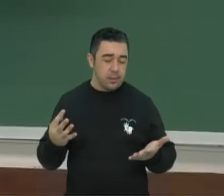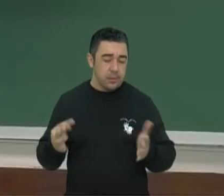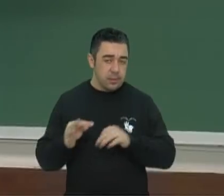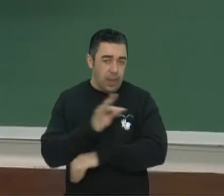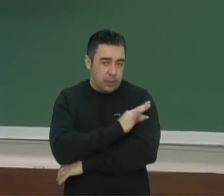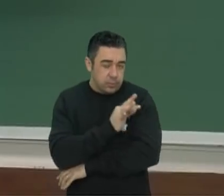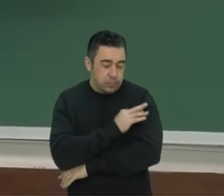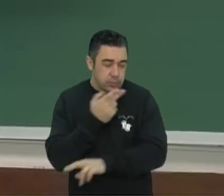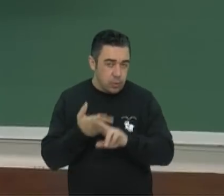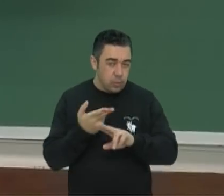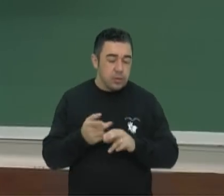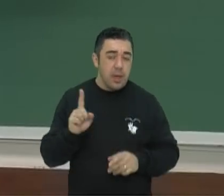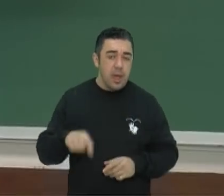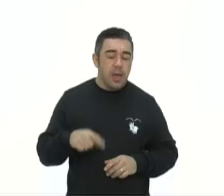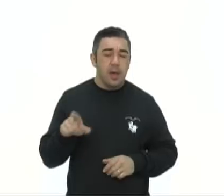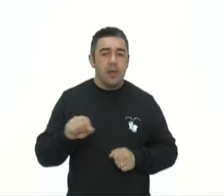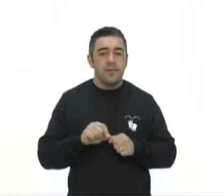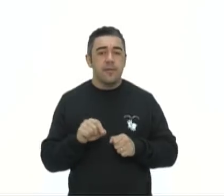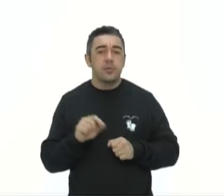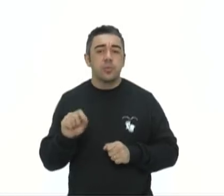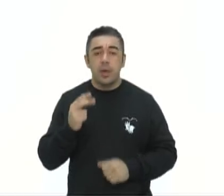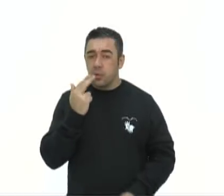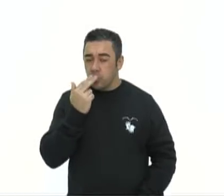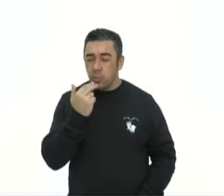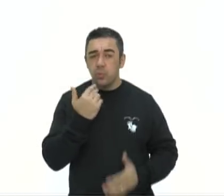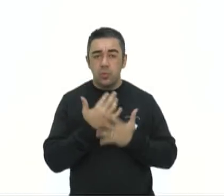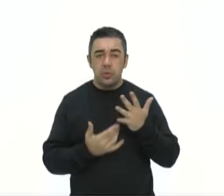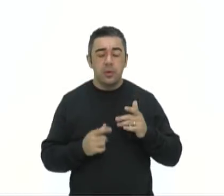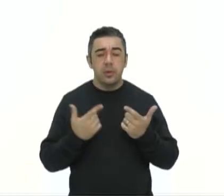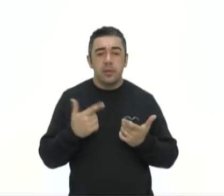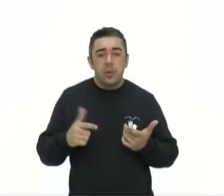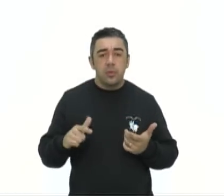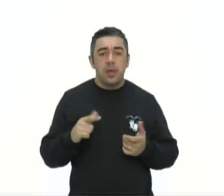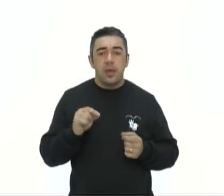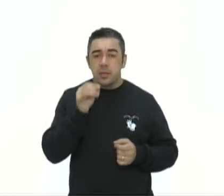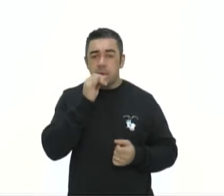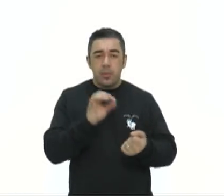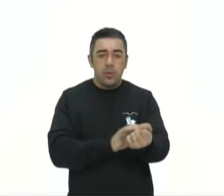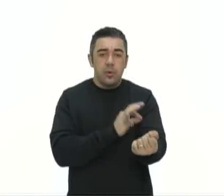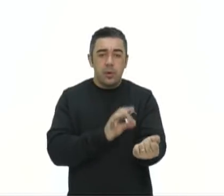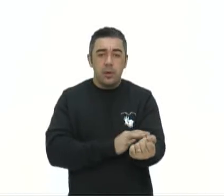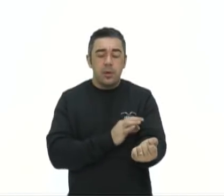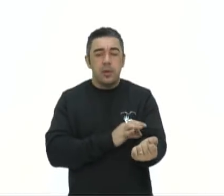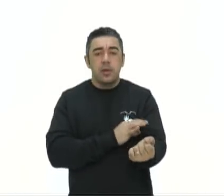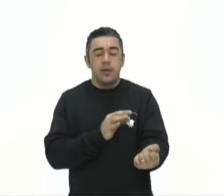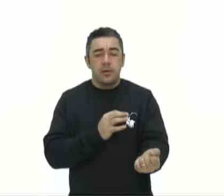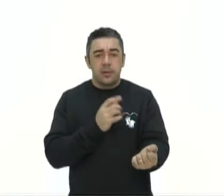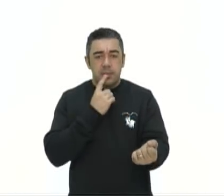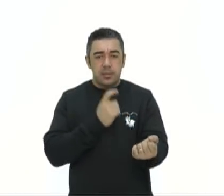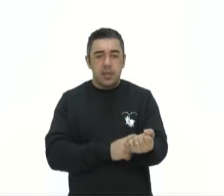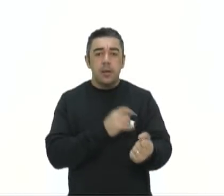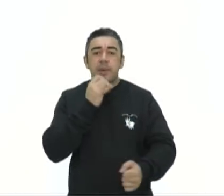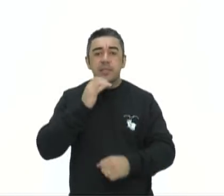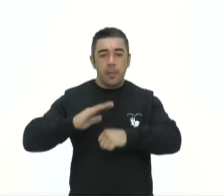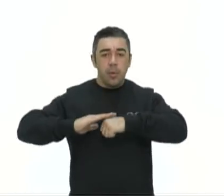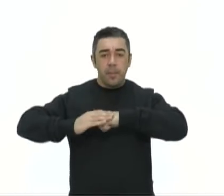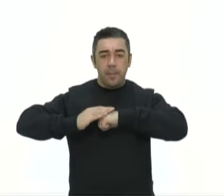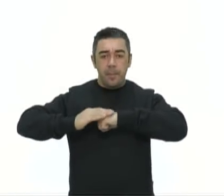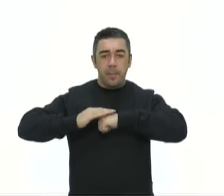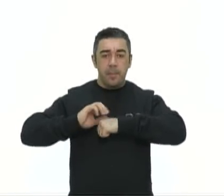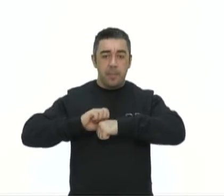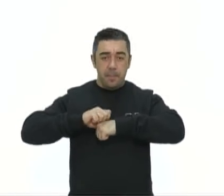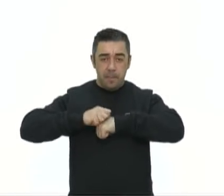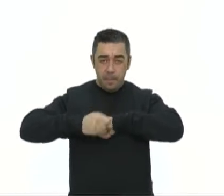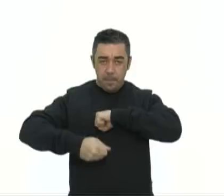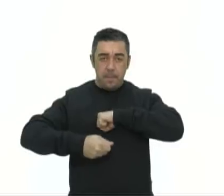Ele sustenta e nutre tecidos que não possuem vascularização, como, por exemplo, o tecido epitelial. Lá na pele, por exemplo, né, ele vai nutrir